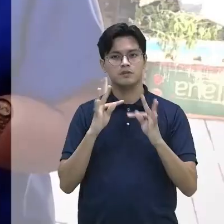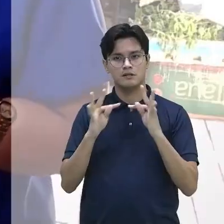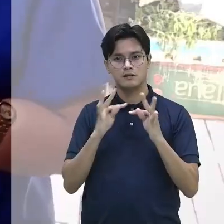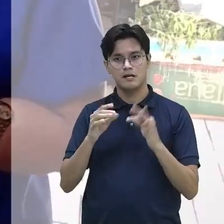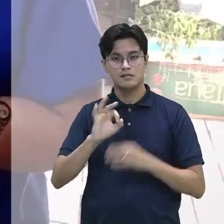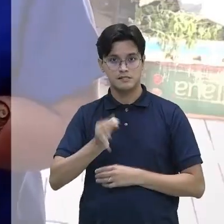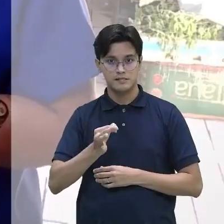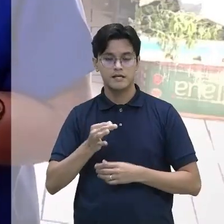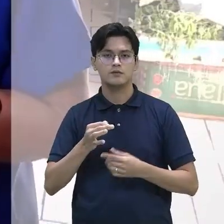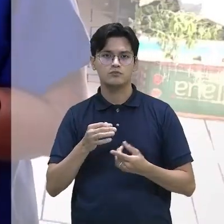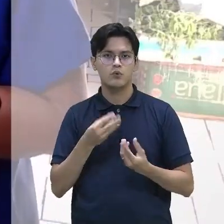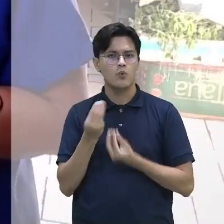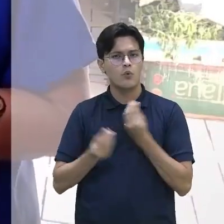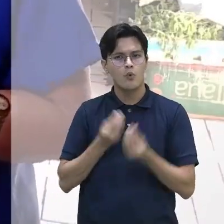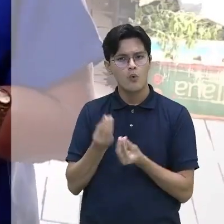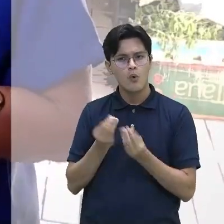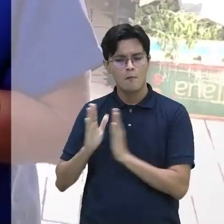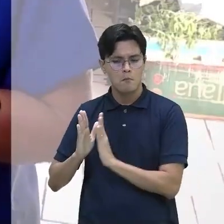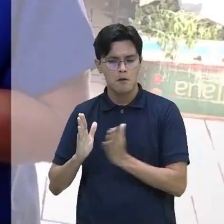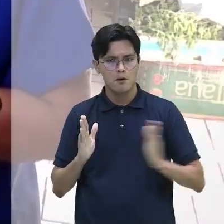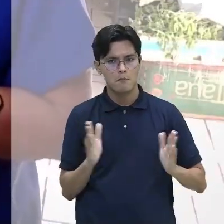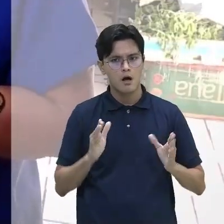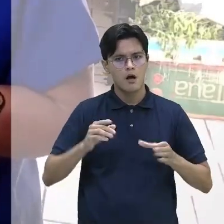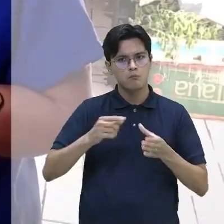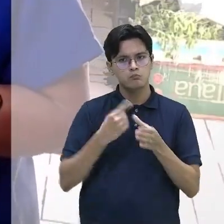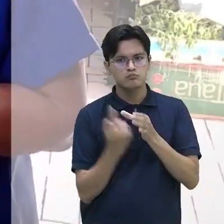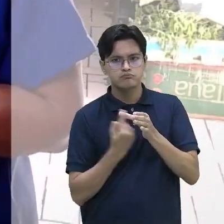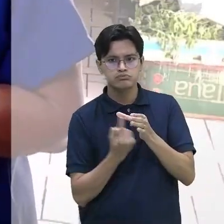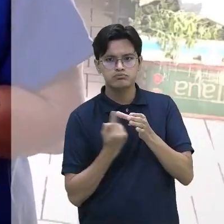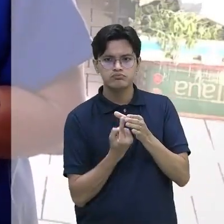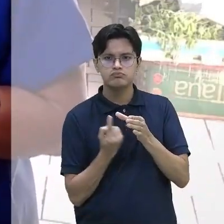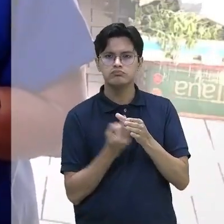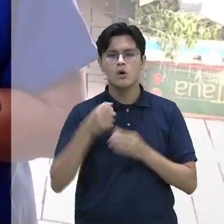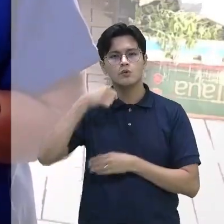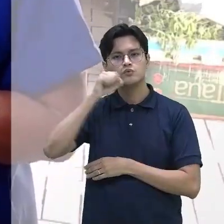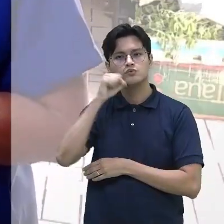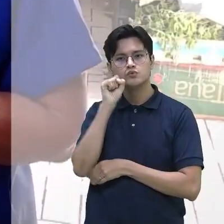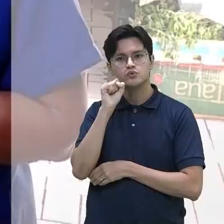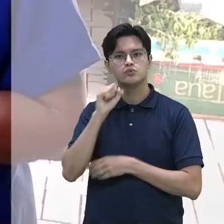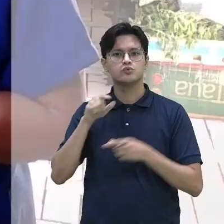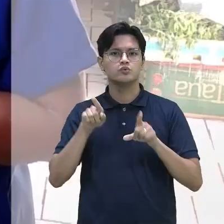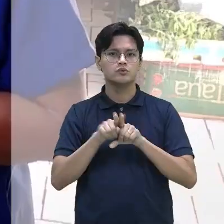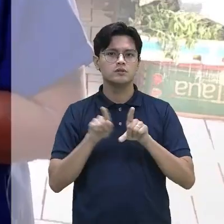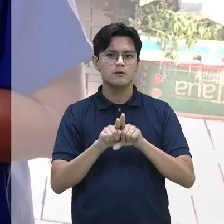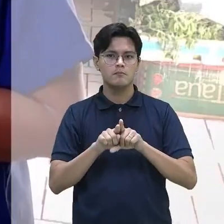suco, né? Você pode fazer um suco, você pode, para emendar osso, você tem que fazer